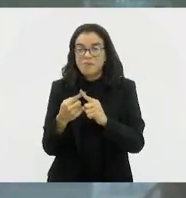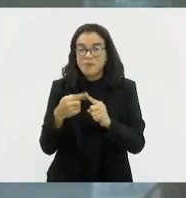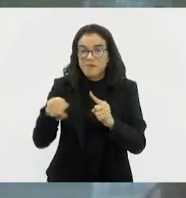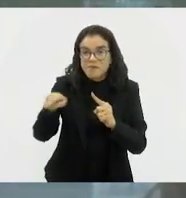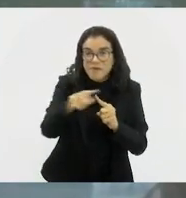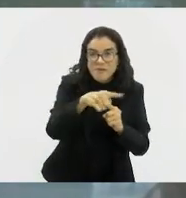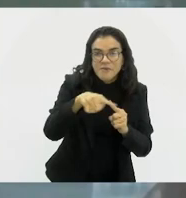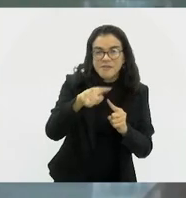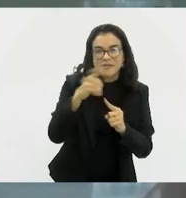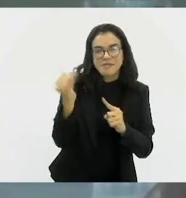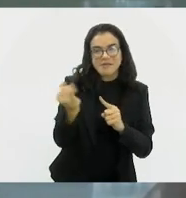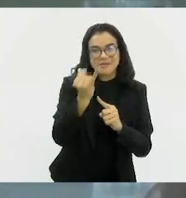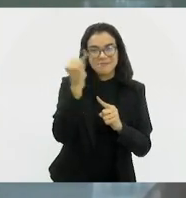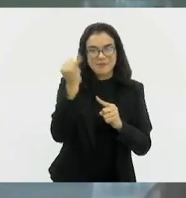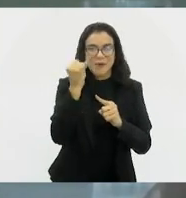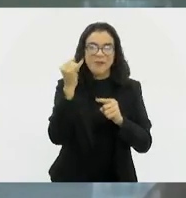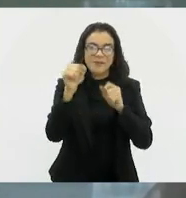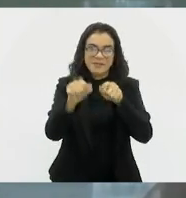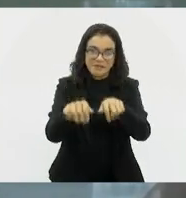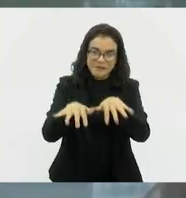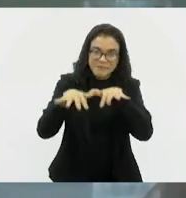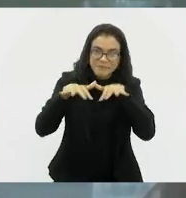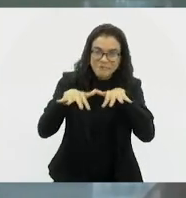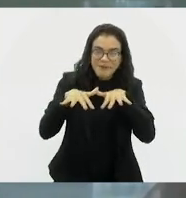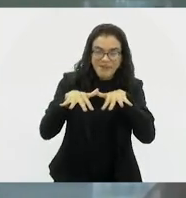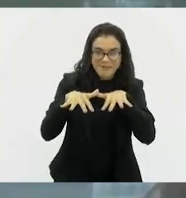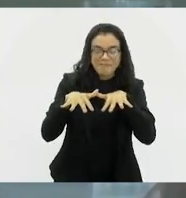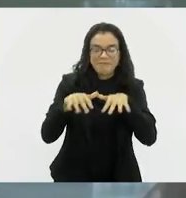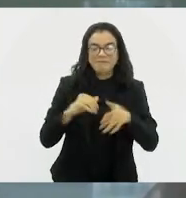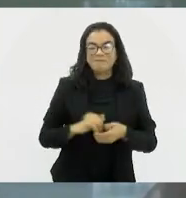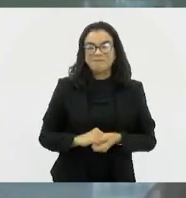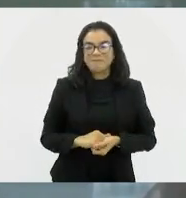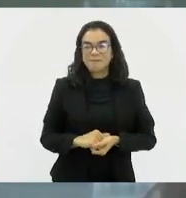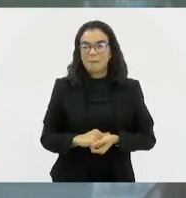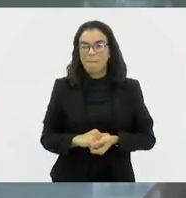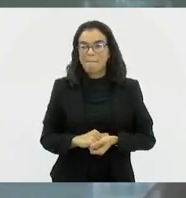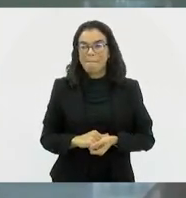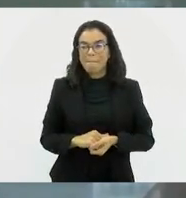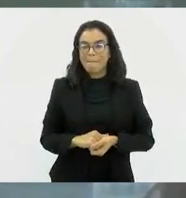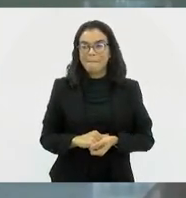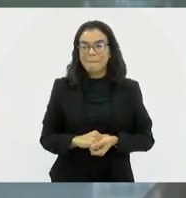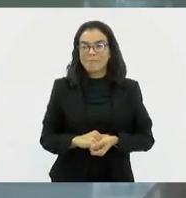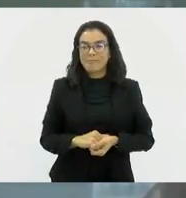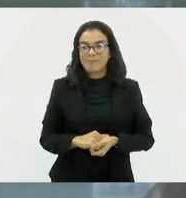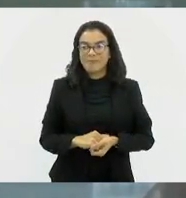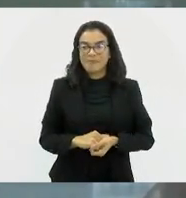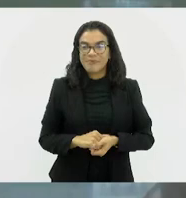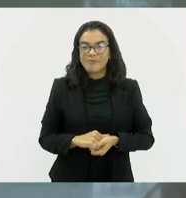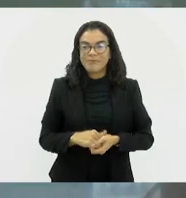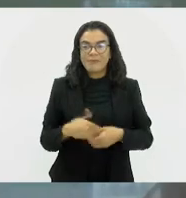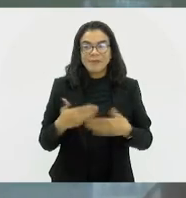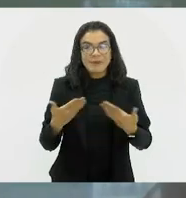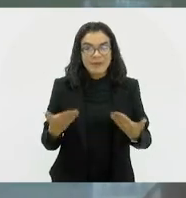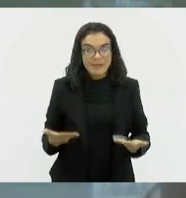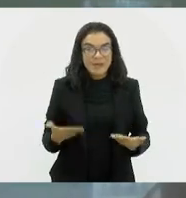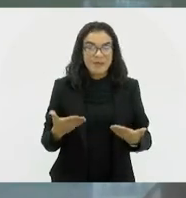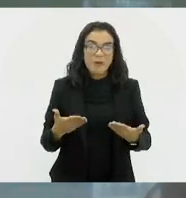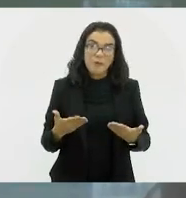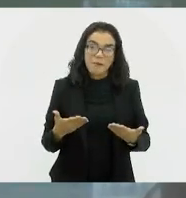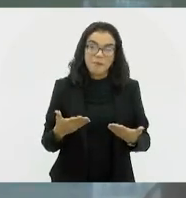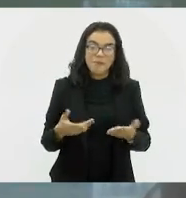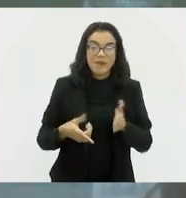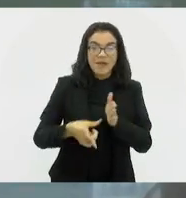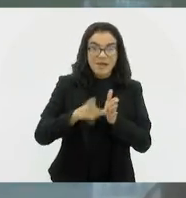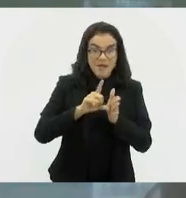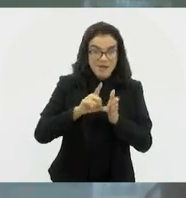estão aqui na plateia. Então, antes de começar a fala dos palestrantes, eu queria